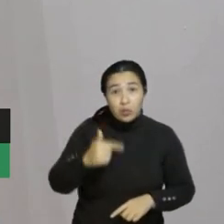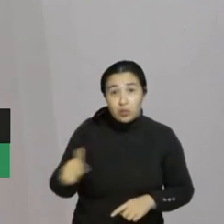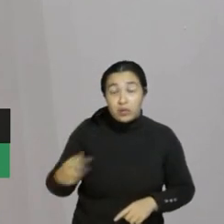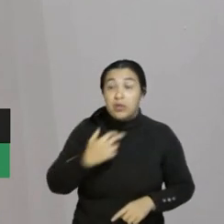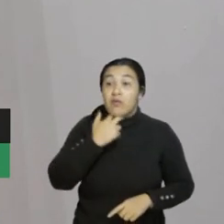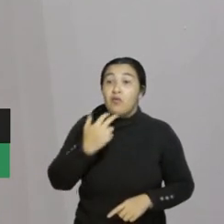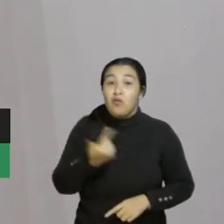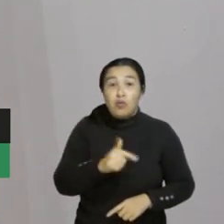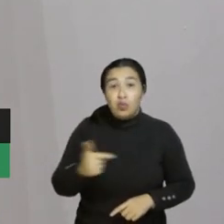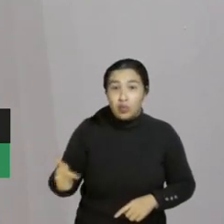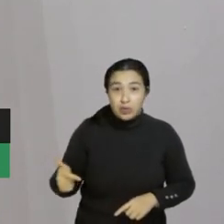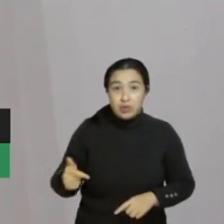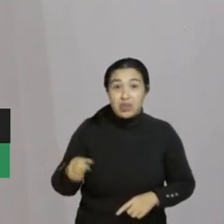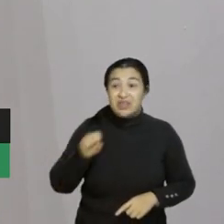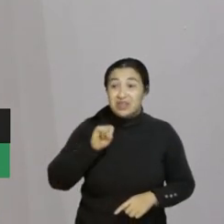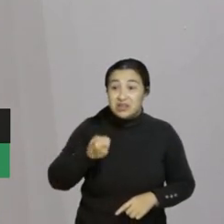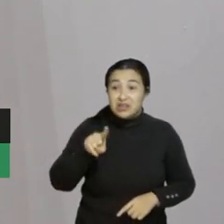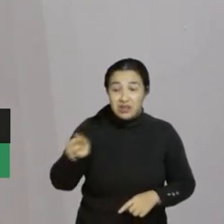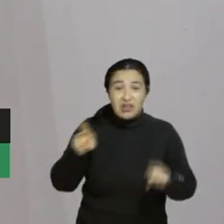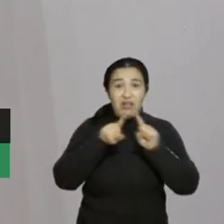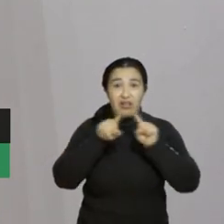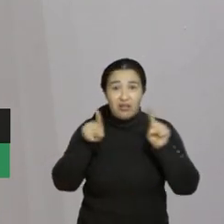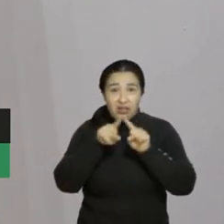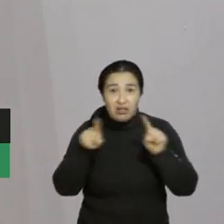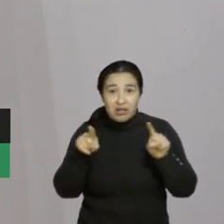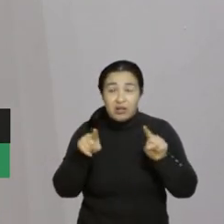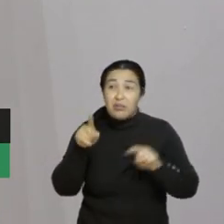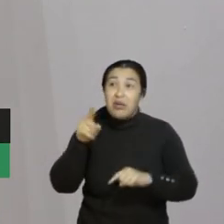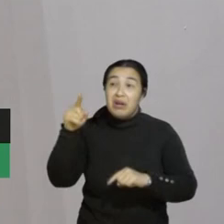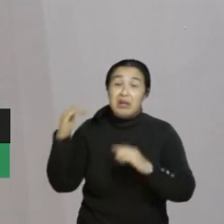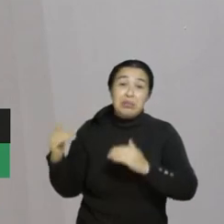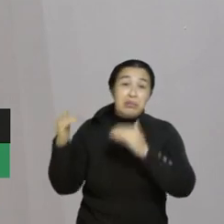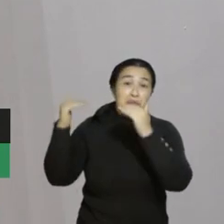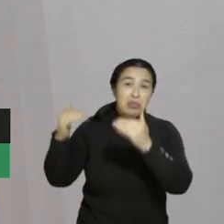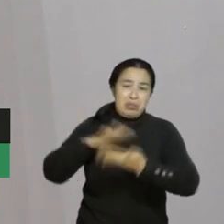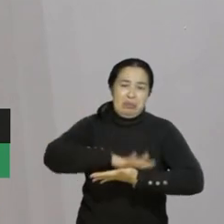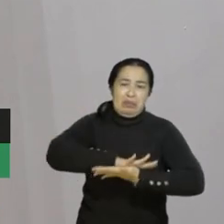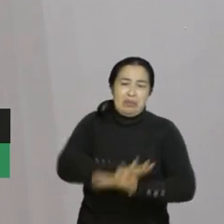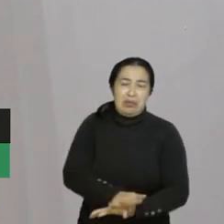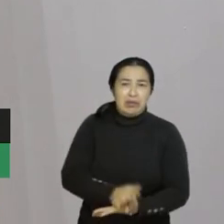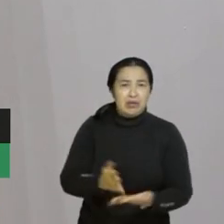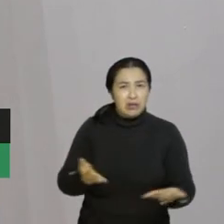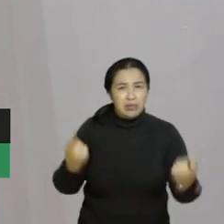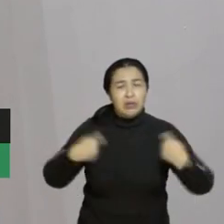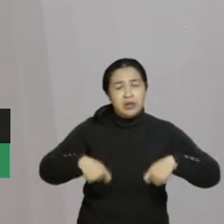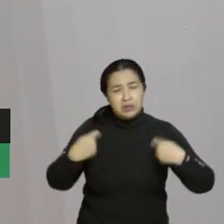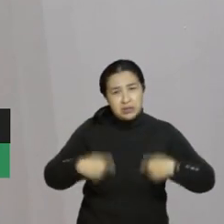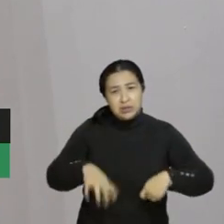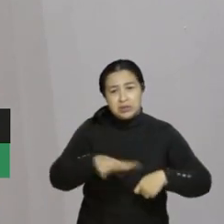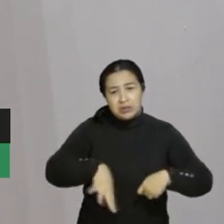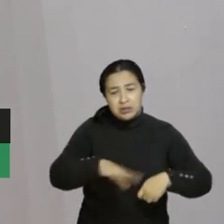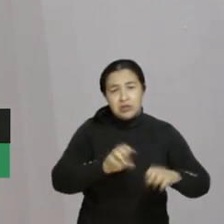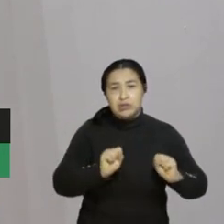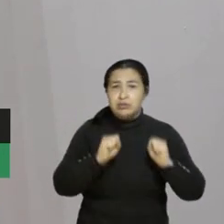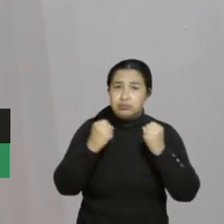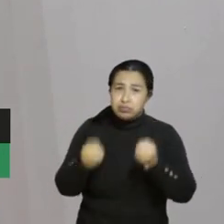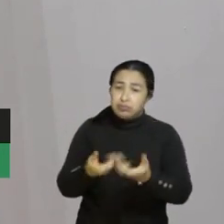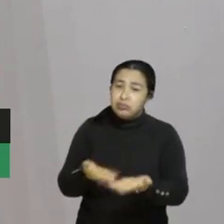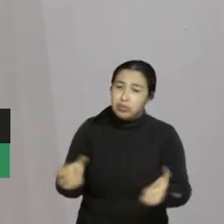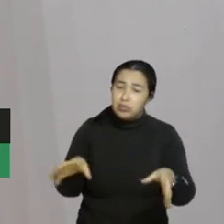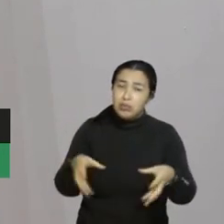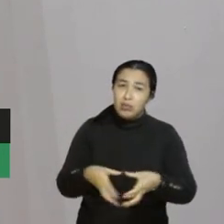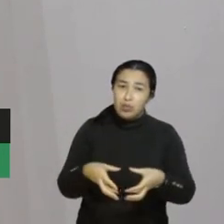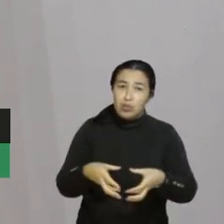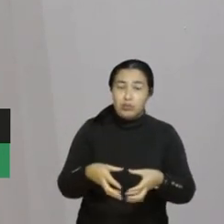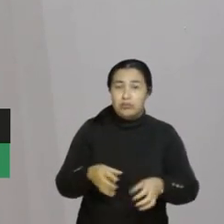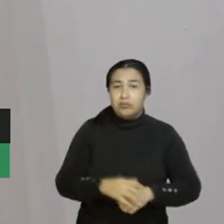vai vir mais retaliação. Acho que nós temos que nos posicionar com relação a isso. E se quer tramitar aqui, no